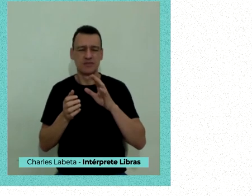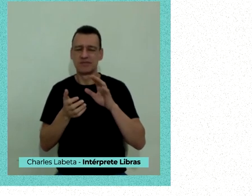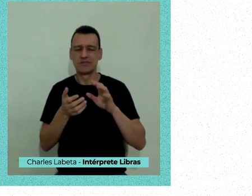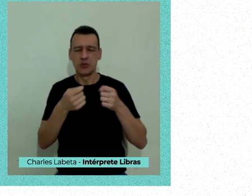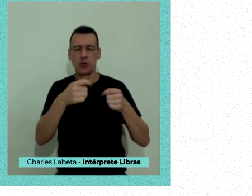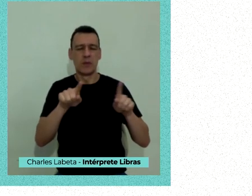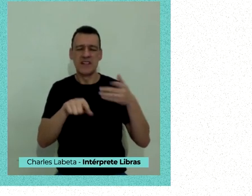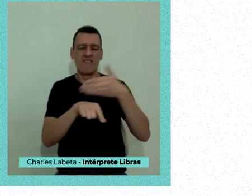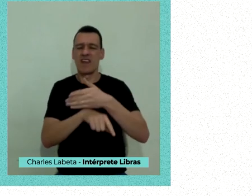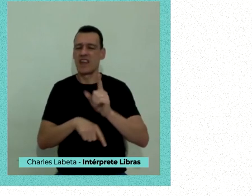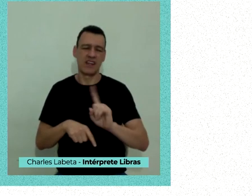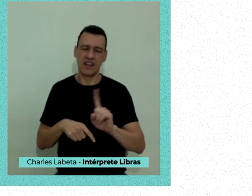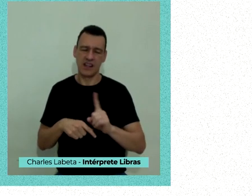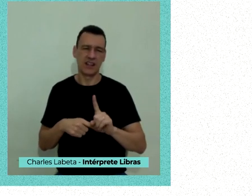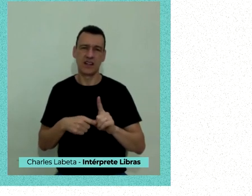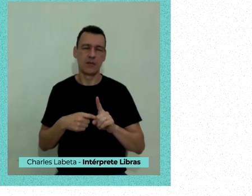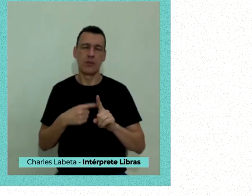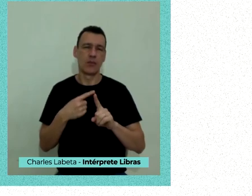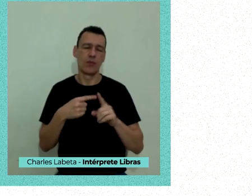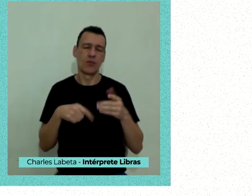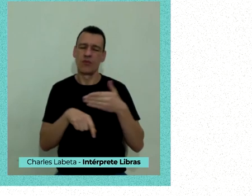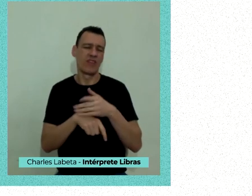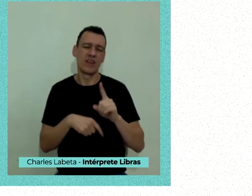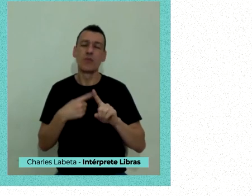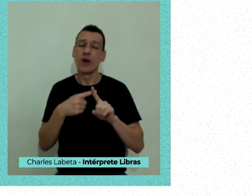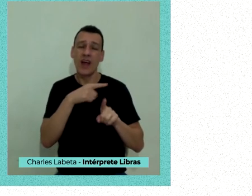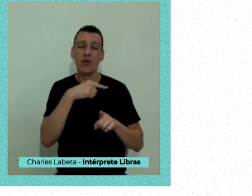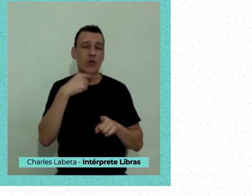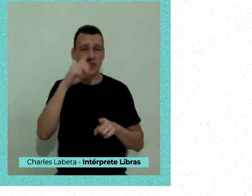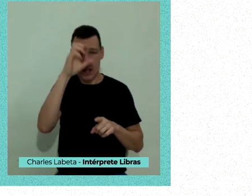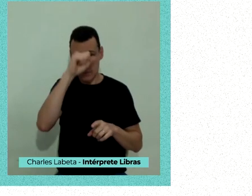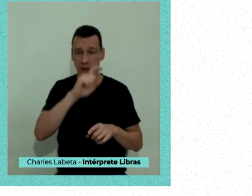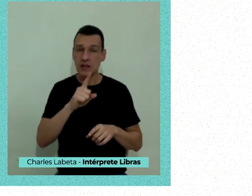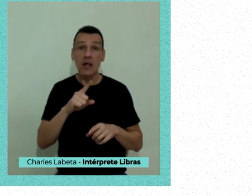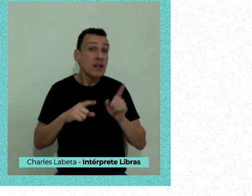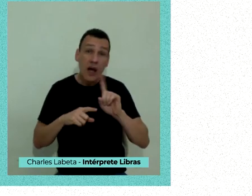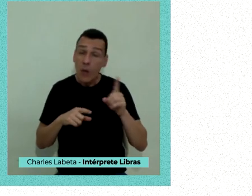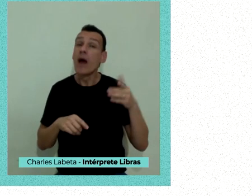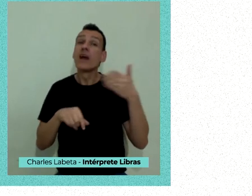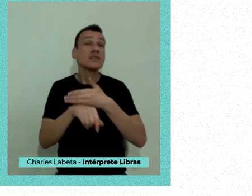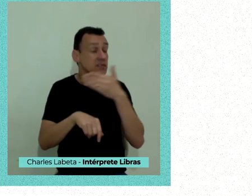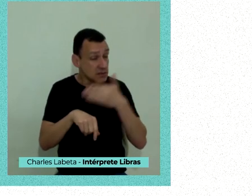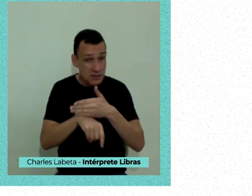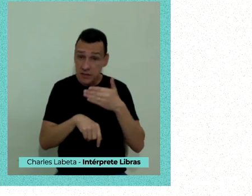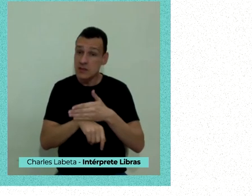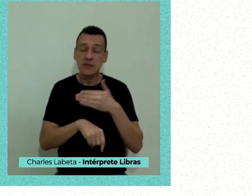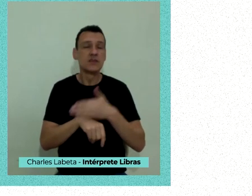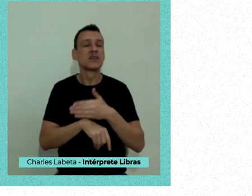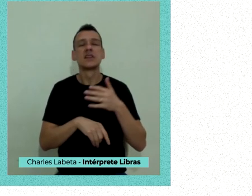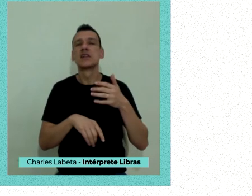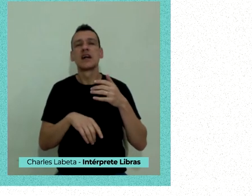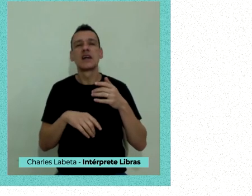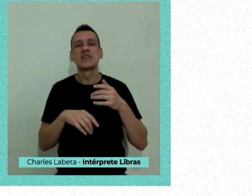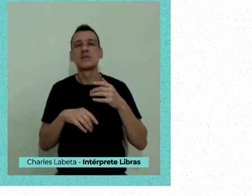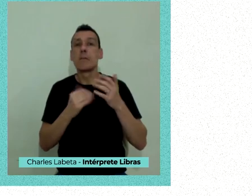ser mais exposta, com um material mais rico, mais diverso. Quanto mais,